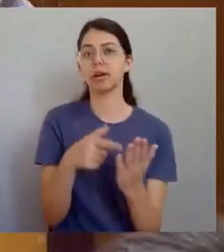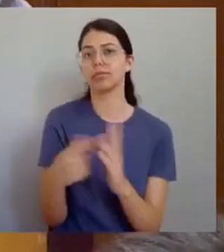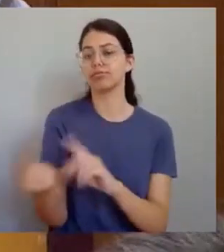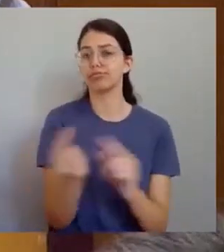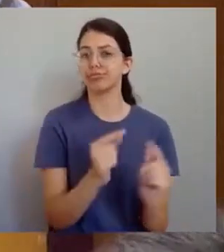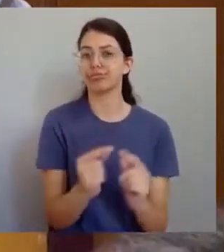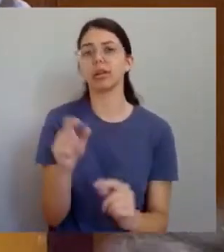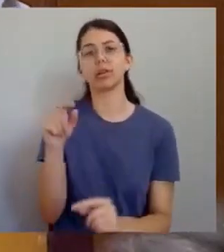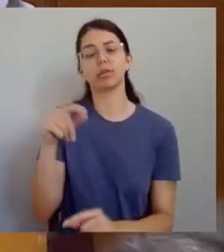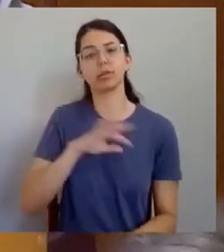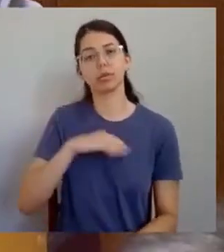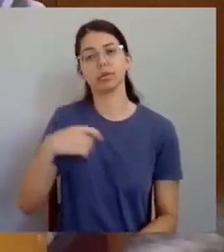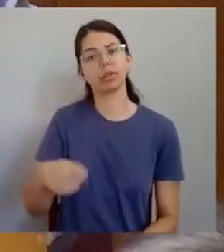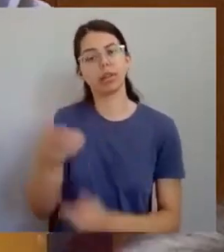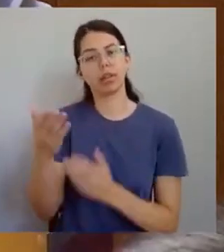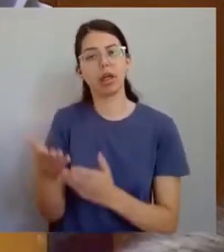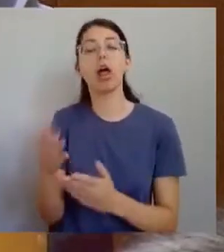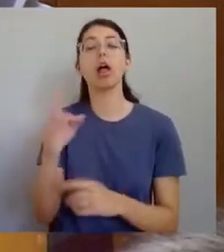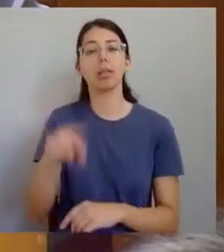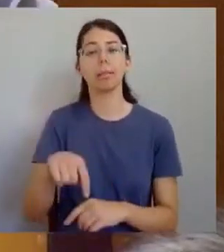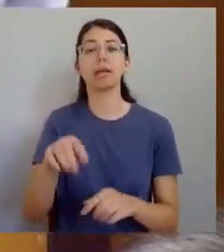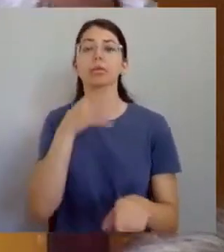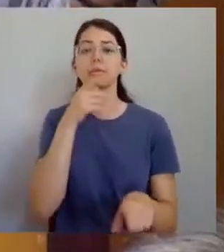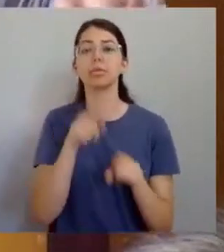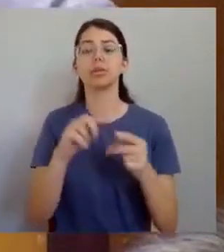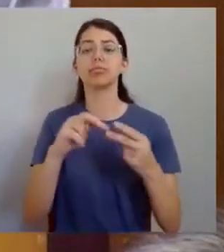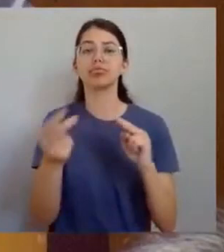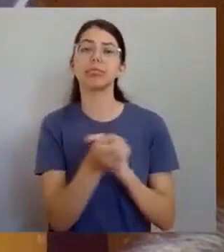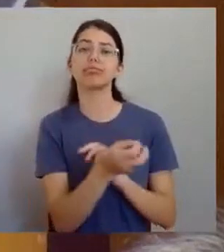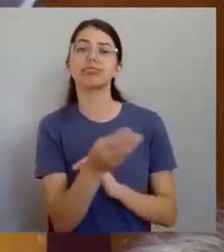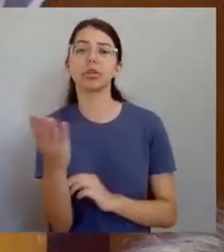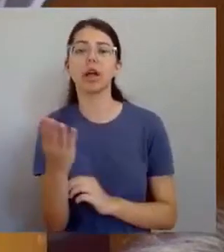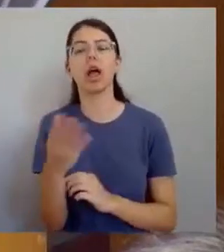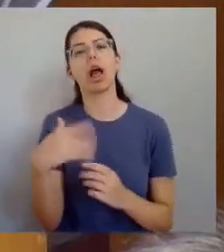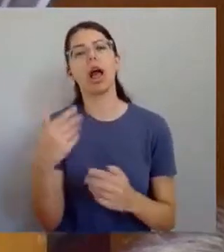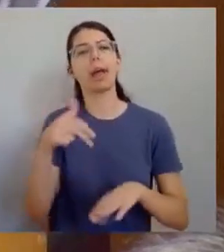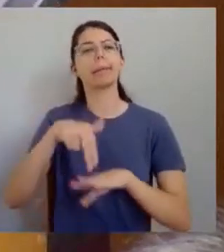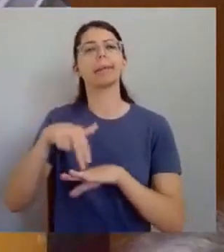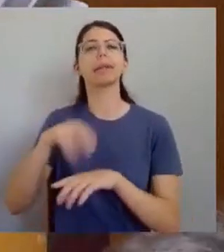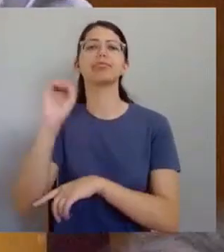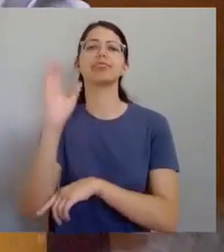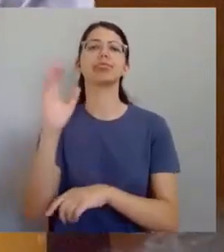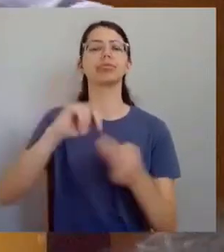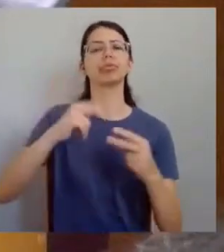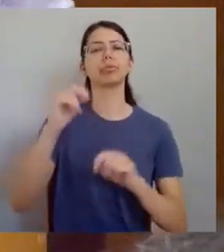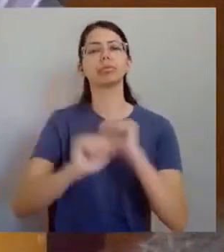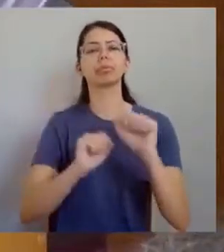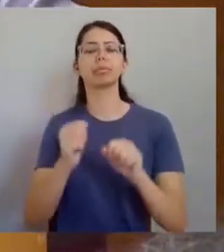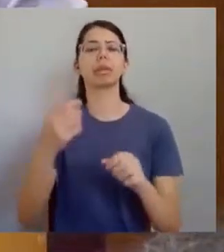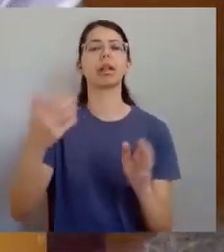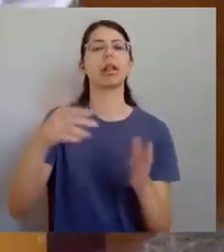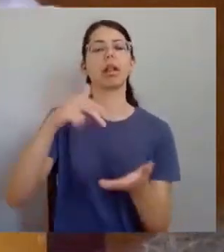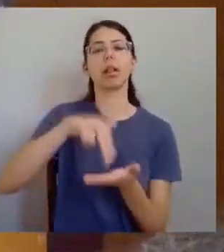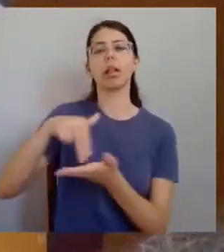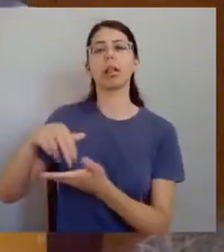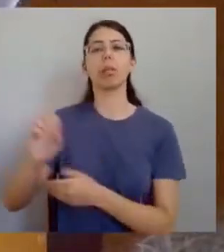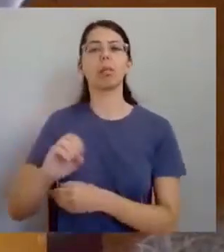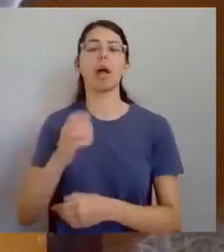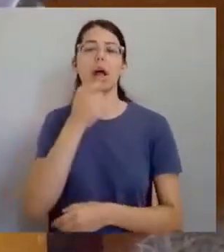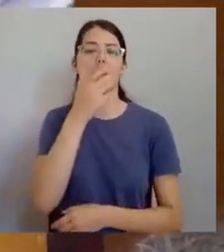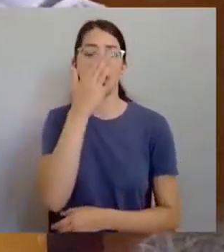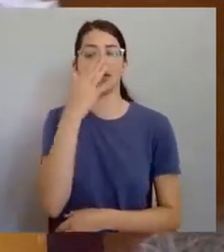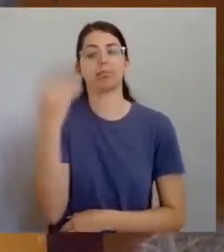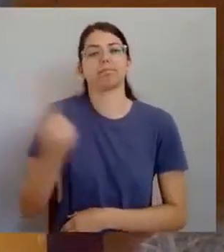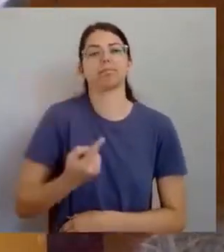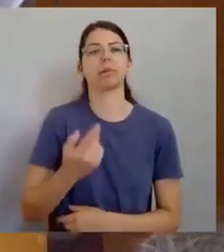Presidente, que também gosta tanto de cobrar aos senhores deputados municipais, que não marcam presença nos eventos do município, como se tivessem essa obrigação, como se não tivessem as suas